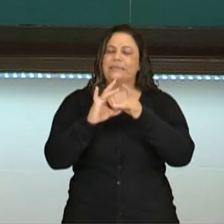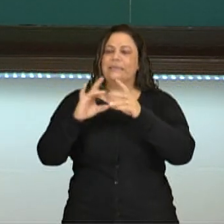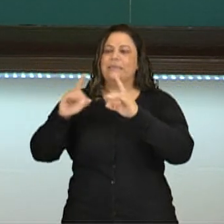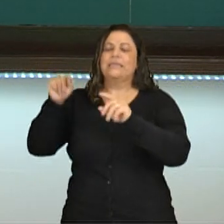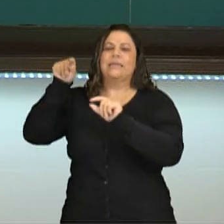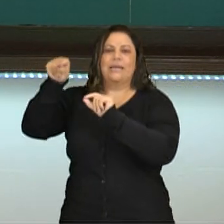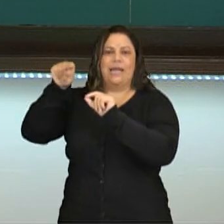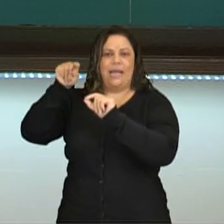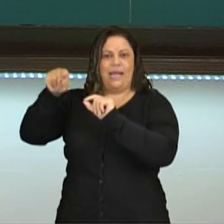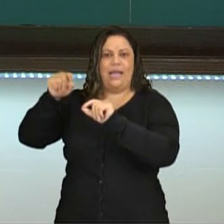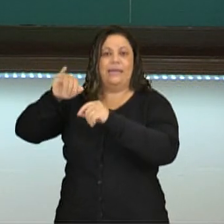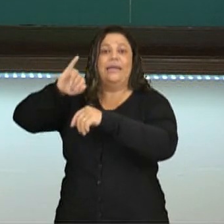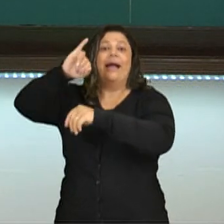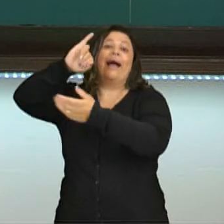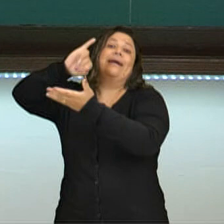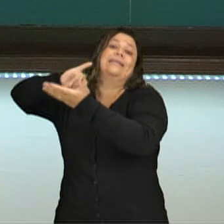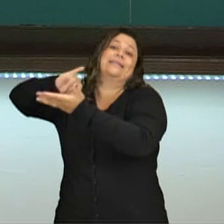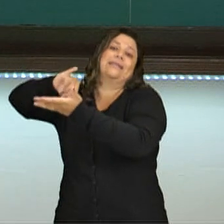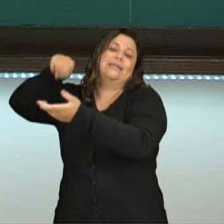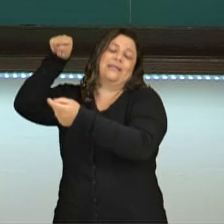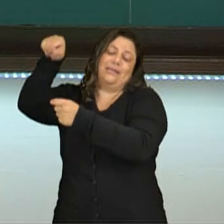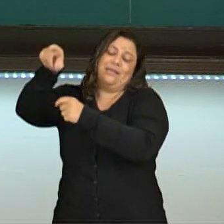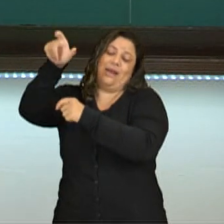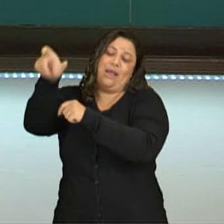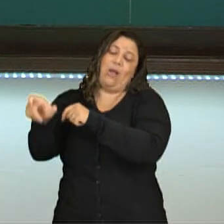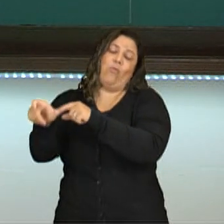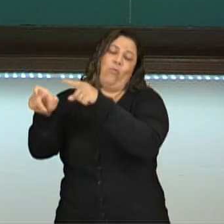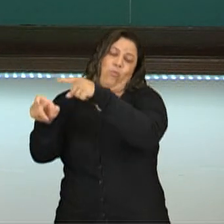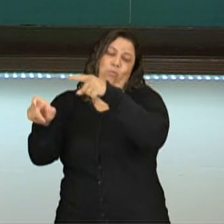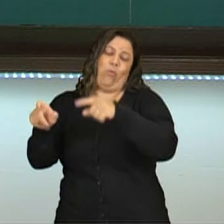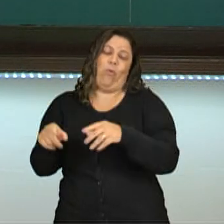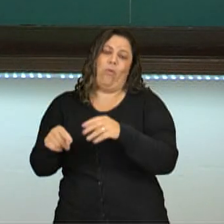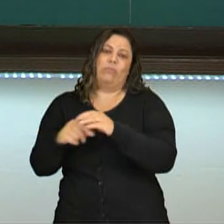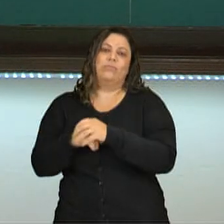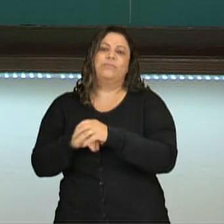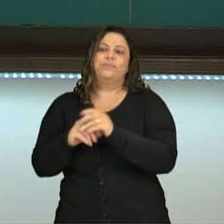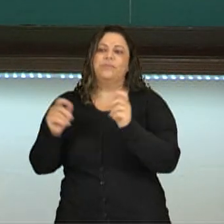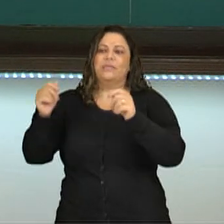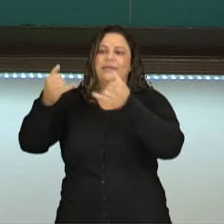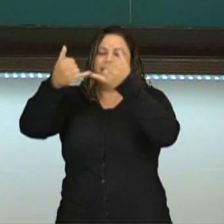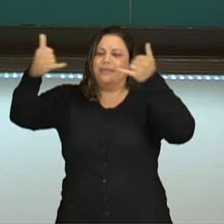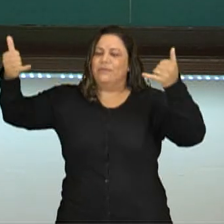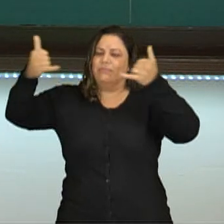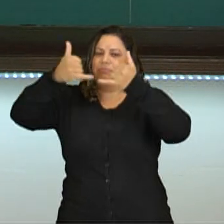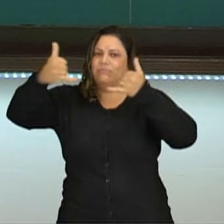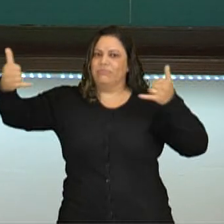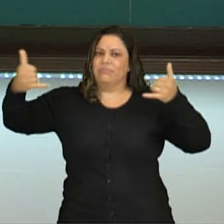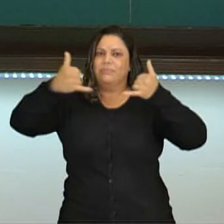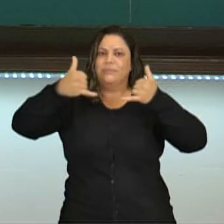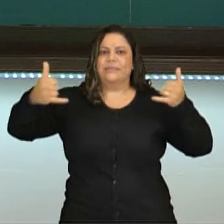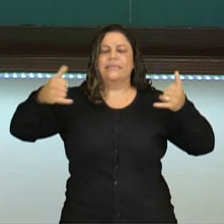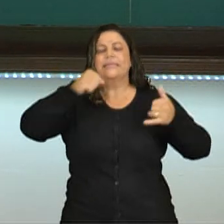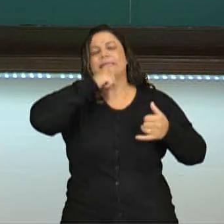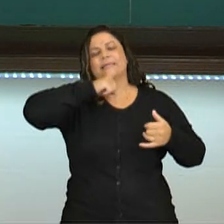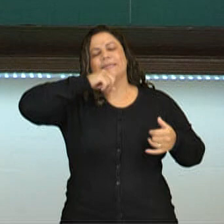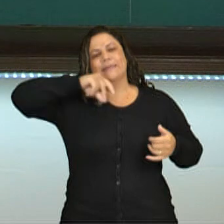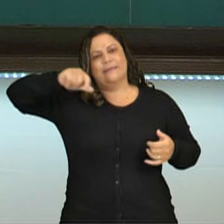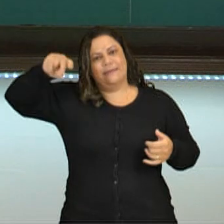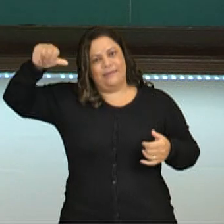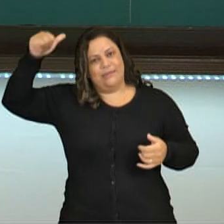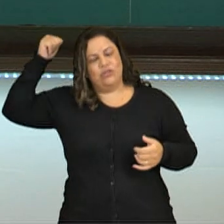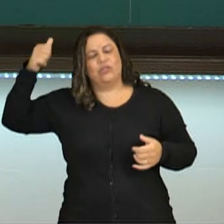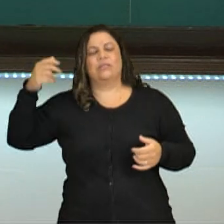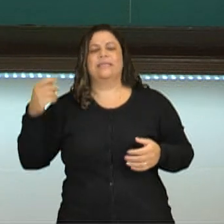daí sim se conectava à rede antiga de fios, que era a rede usada pelos telefones. Então,